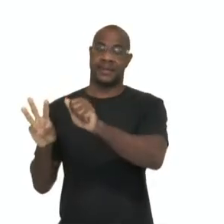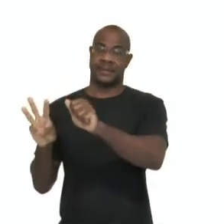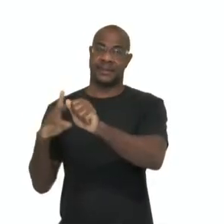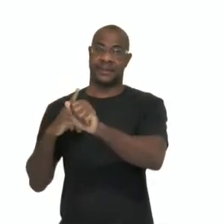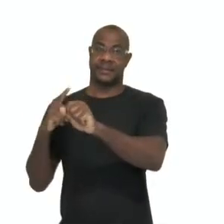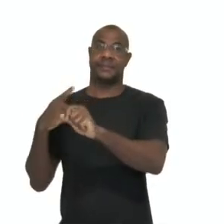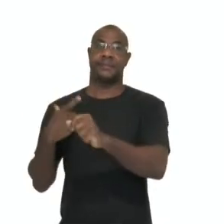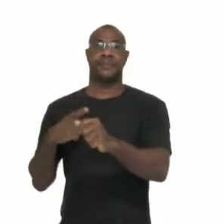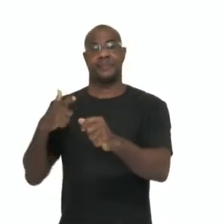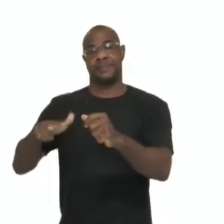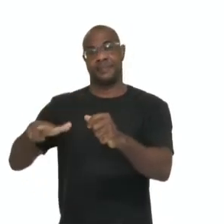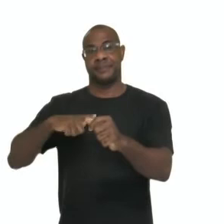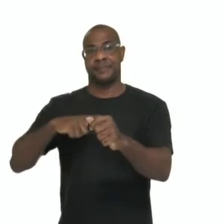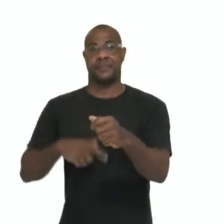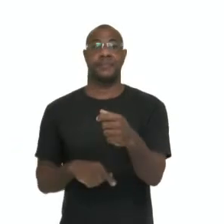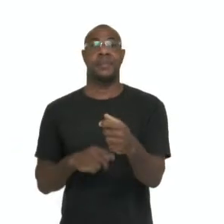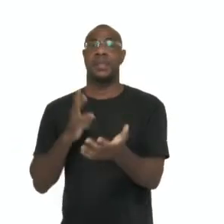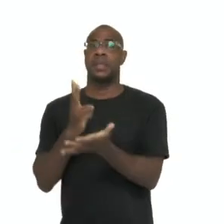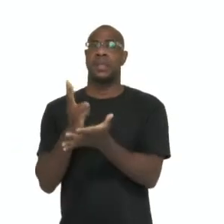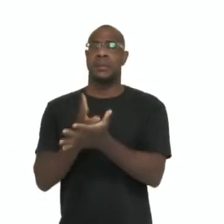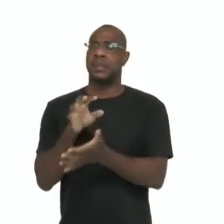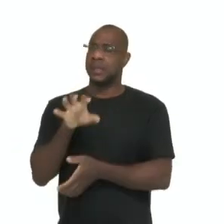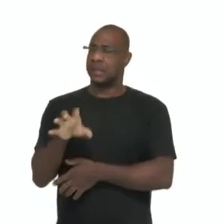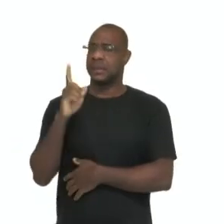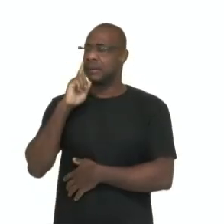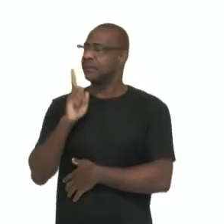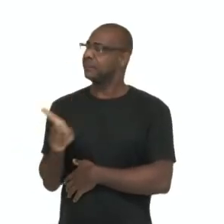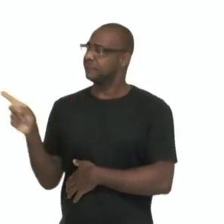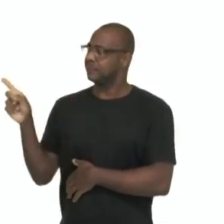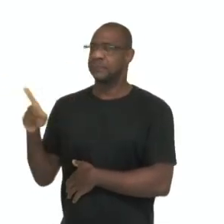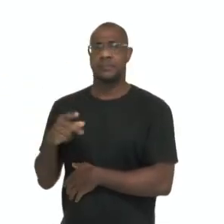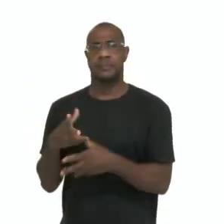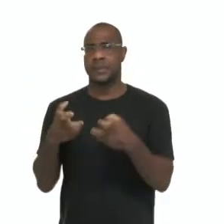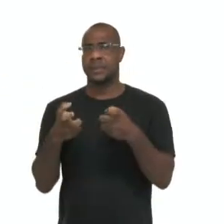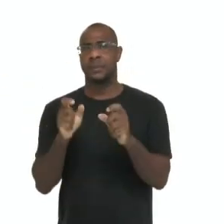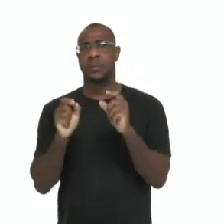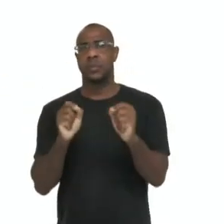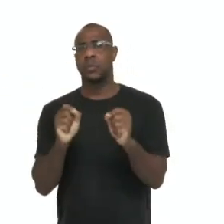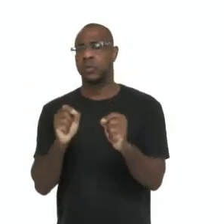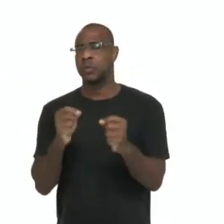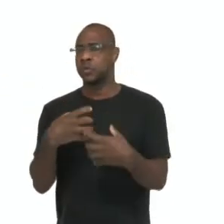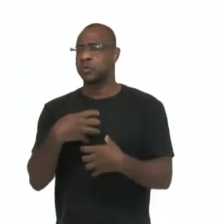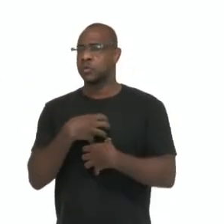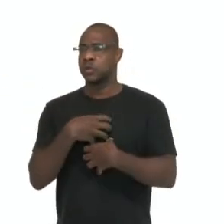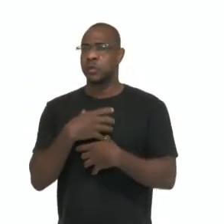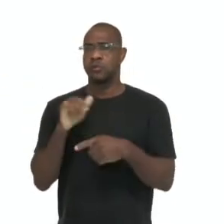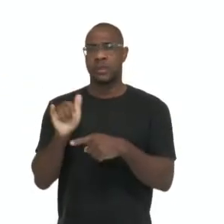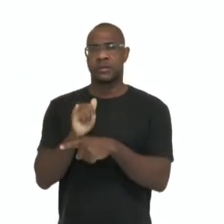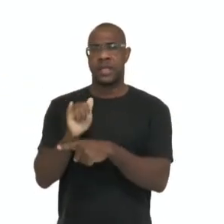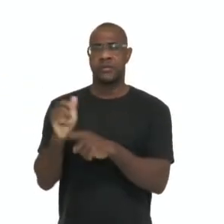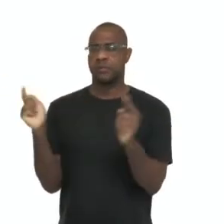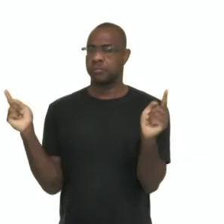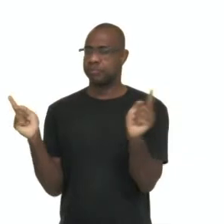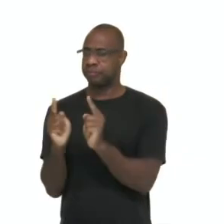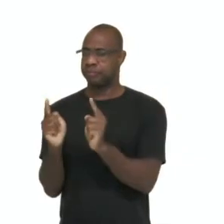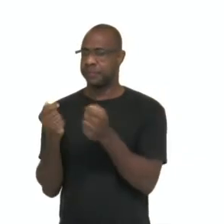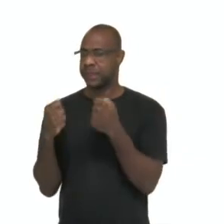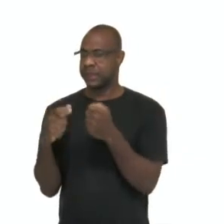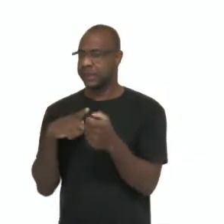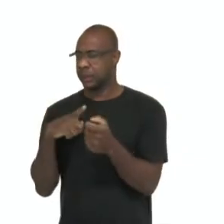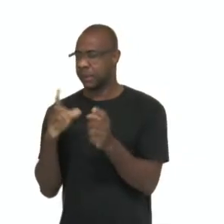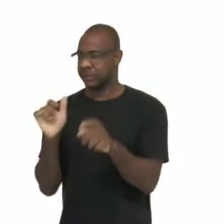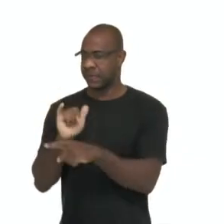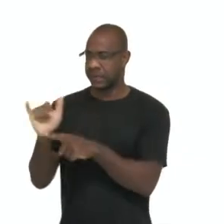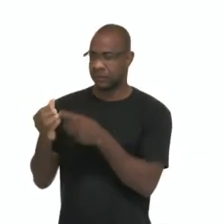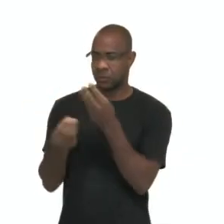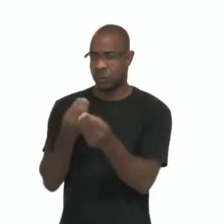que eu tiver dessa forma, eu tenho que ver um jeitinho, né, de eu simplificar, eu observar qual